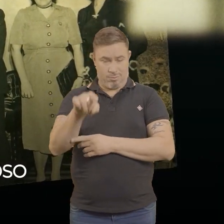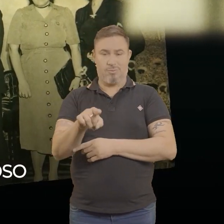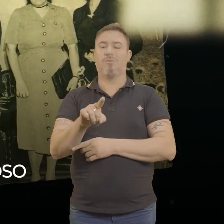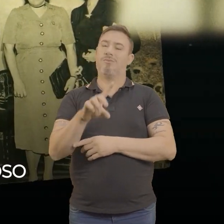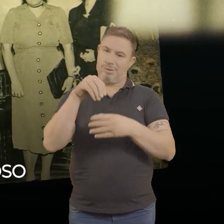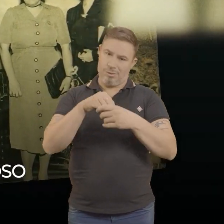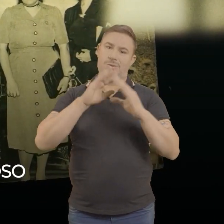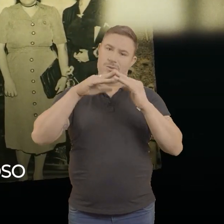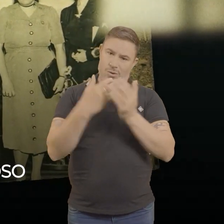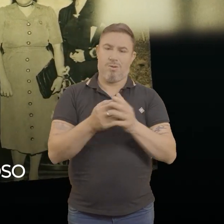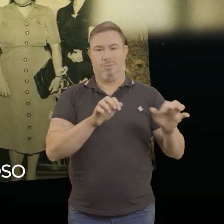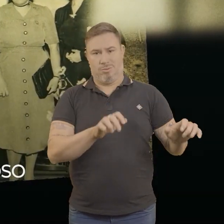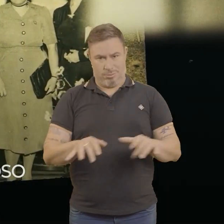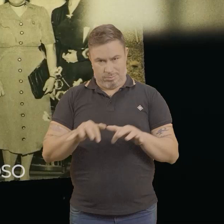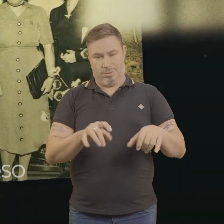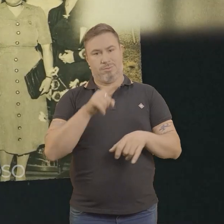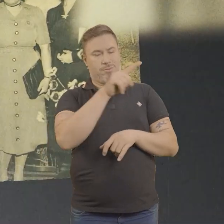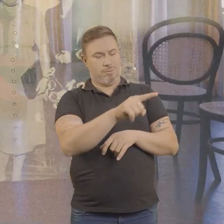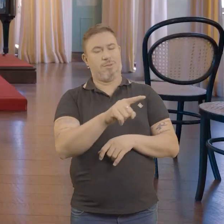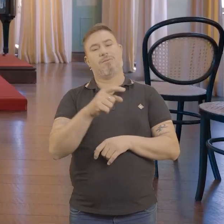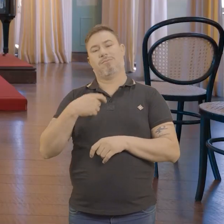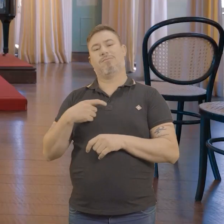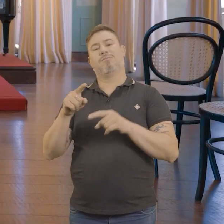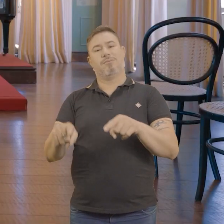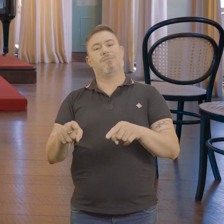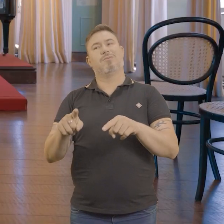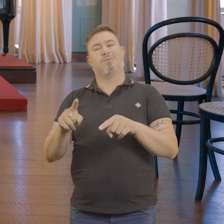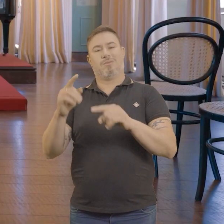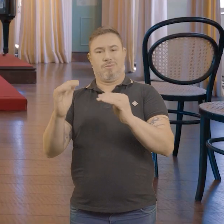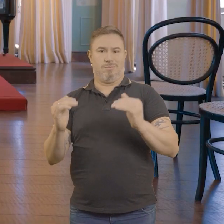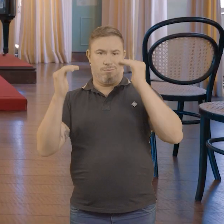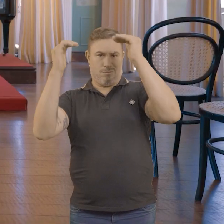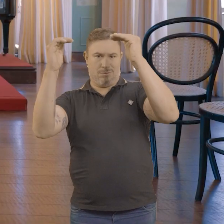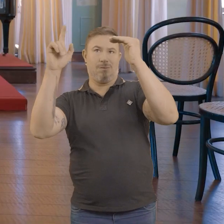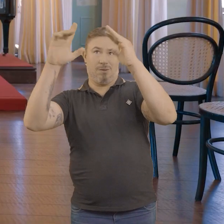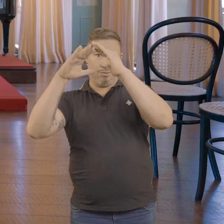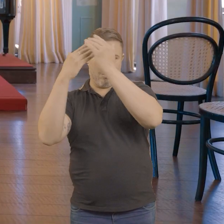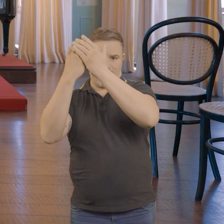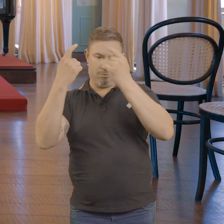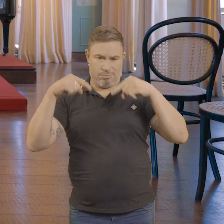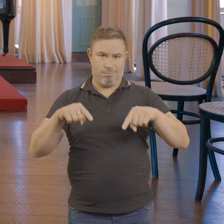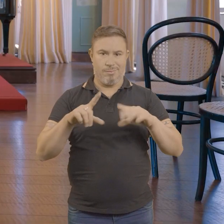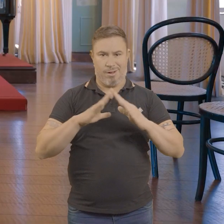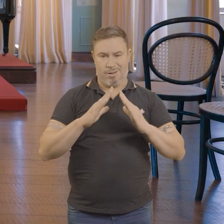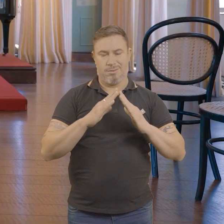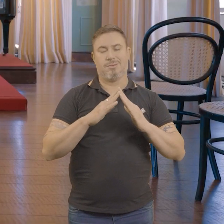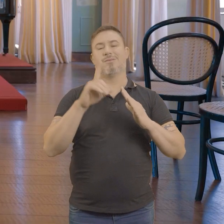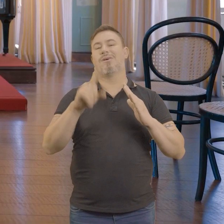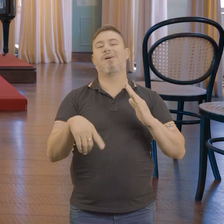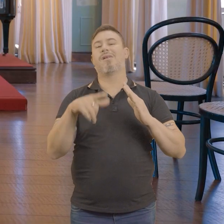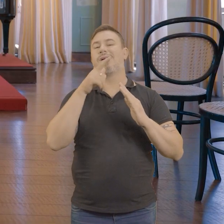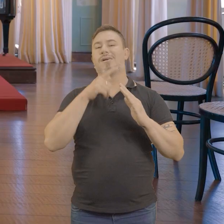conservatório, né? O conservatório funcionava no andar e o Paurilo habitava em outro. Então, diz que era a máquina, segundo a memória do filho, era a máquina